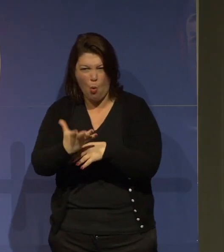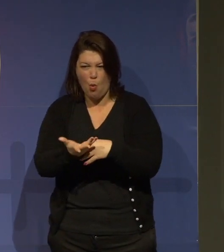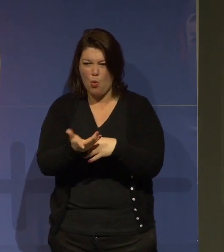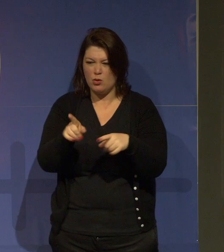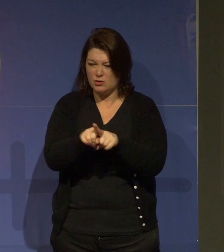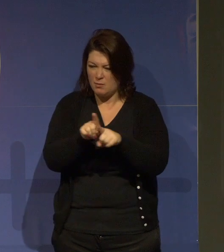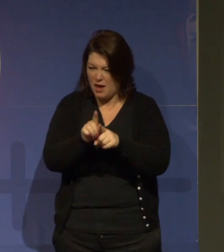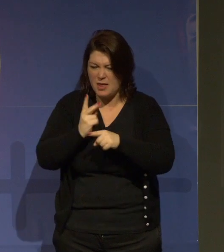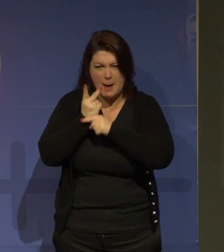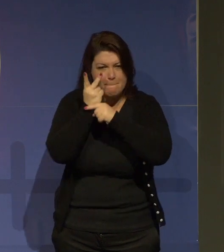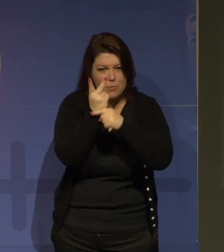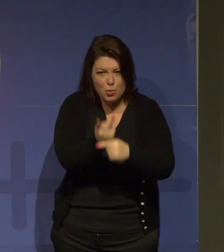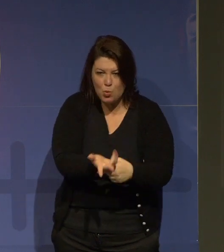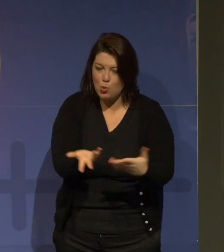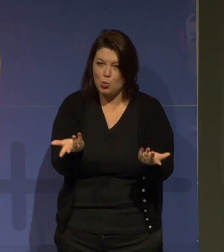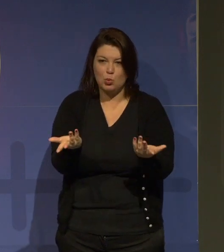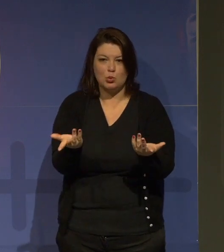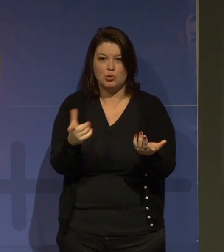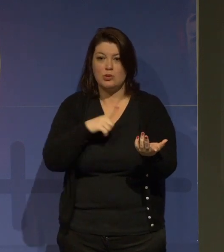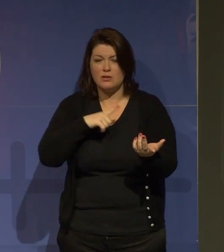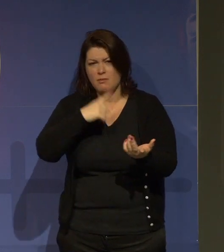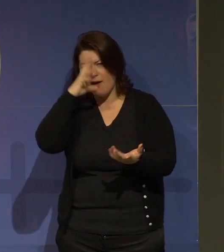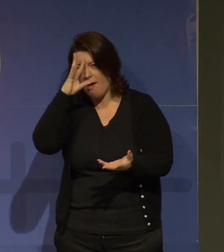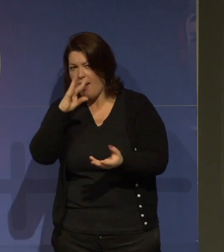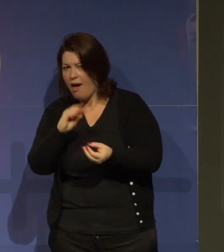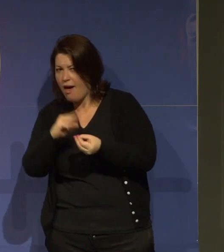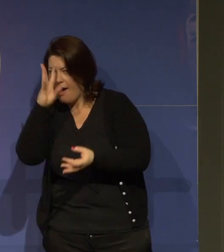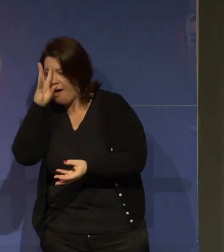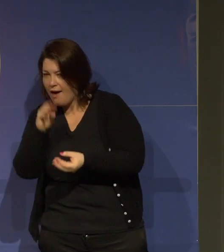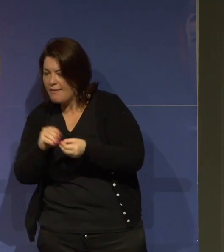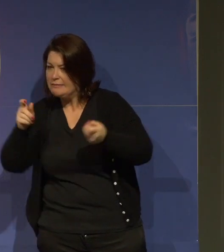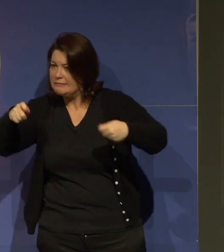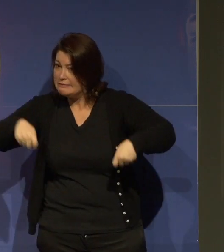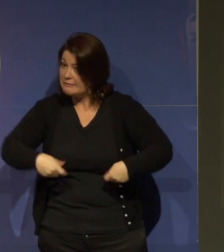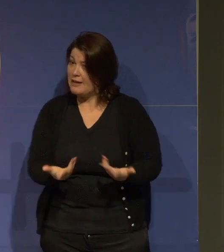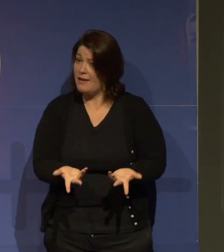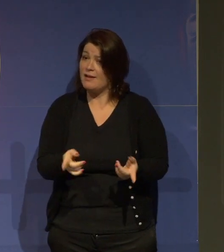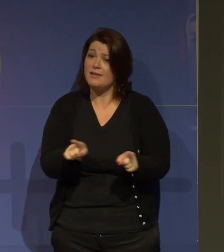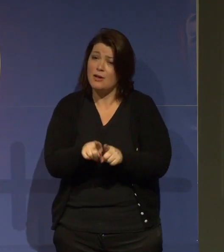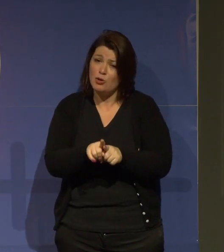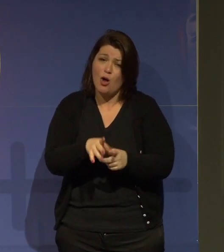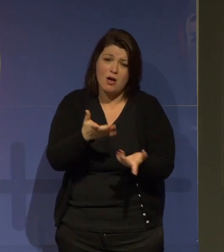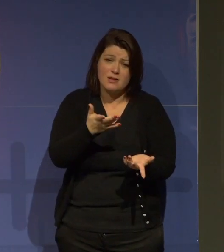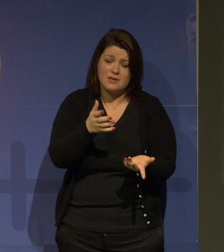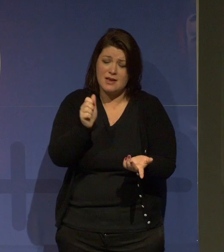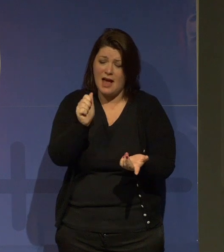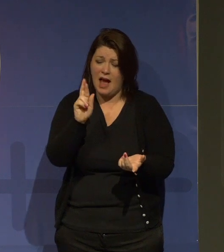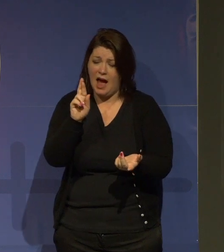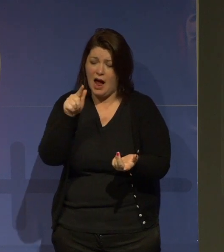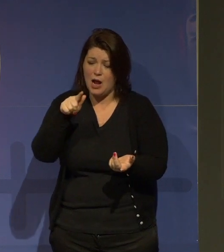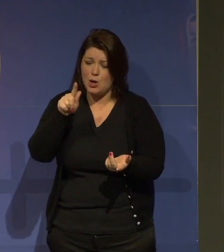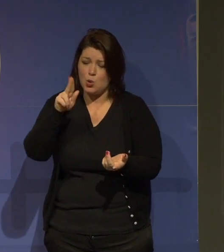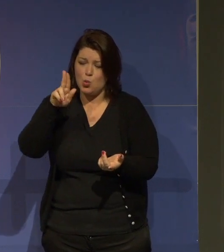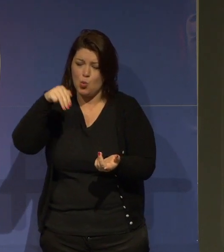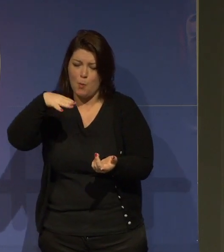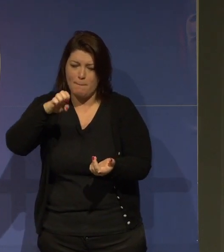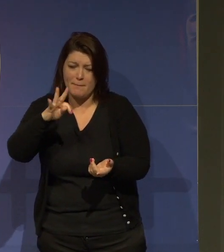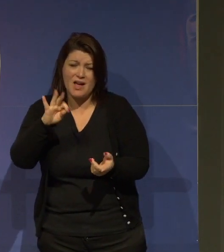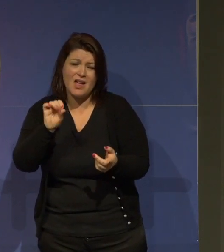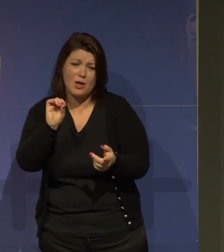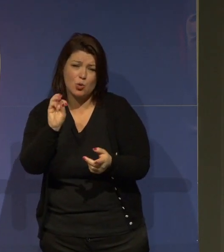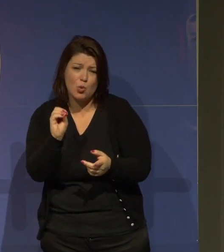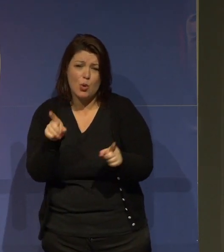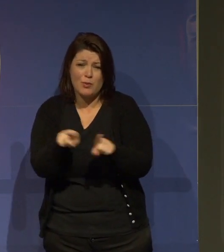nas buscas, são mais intuitivos. Então, a gente tem esse argumento de que vamos facilitar a vida